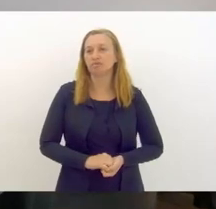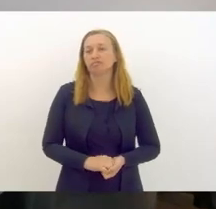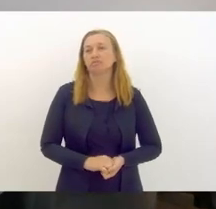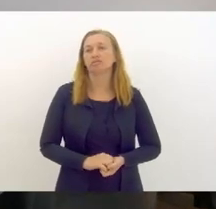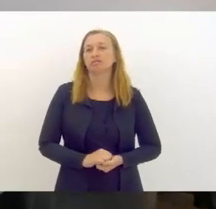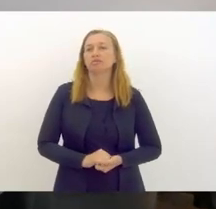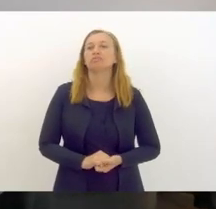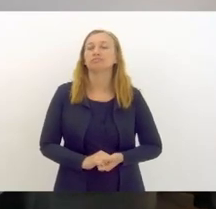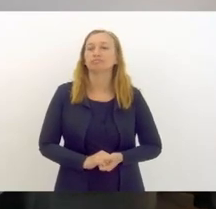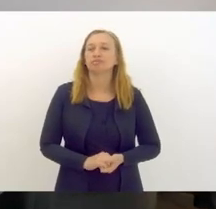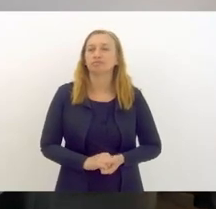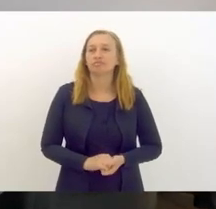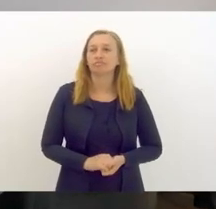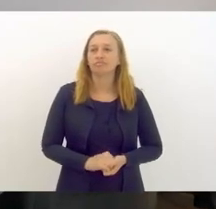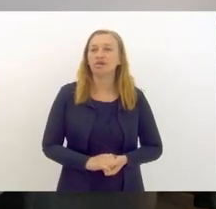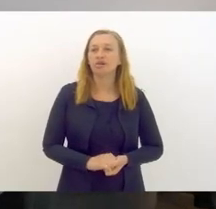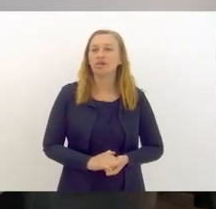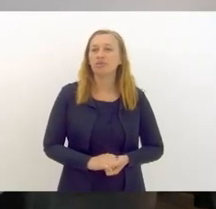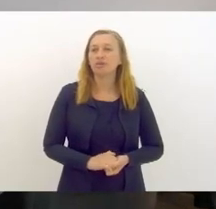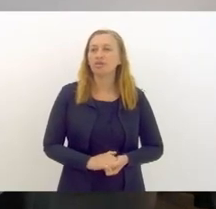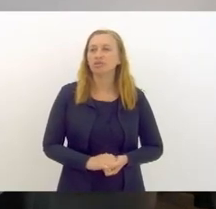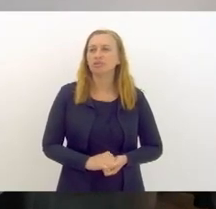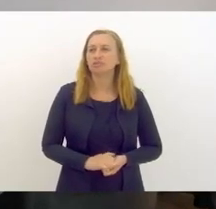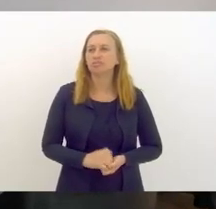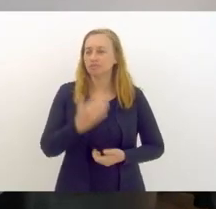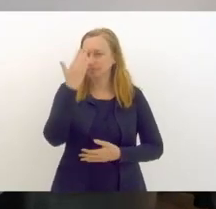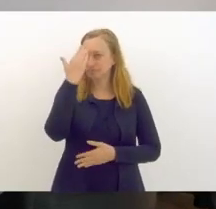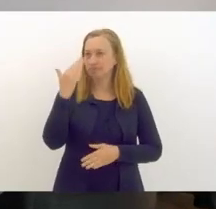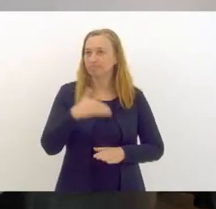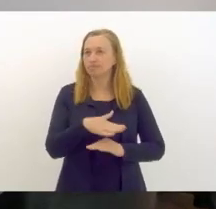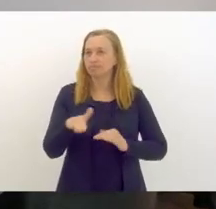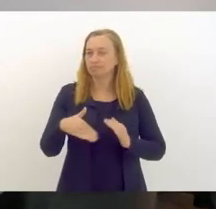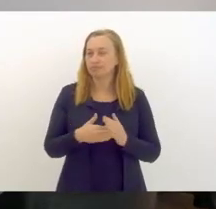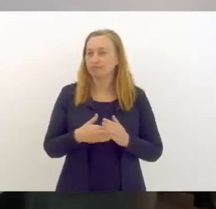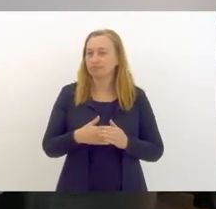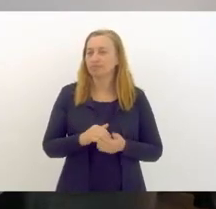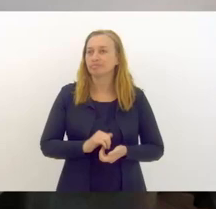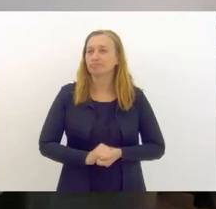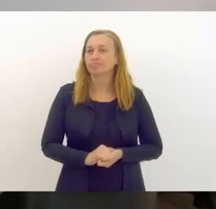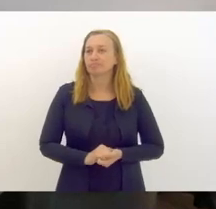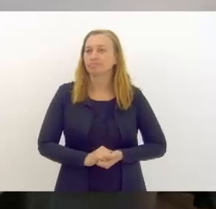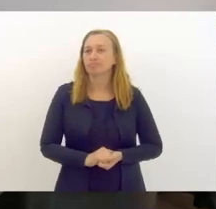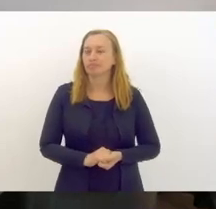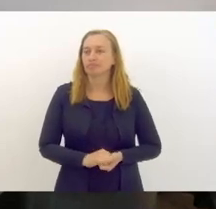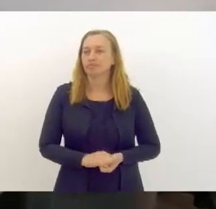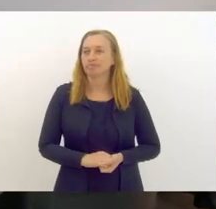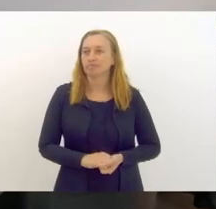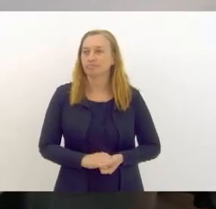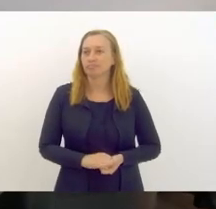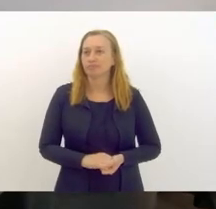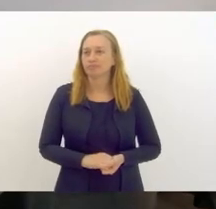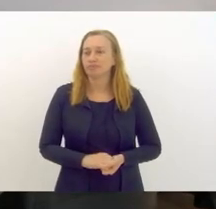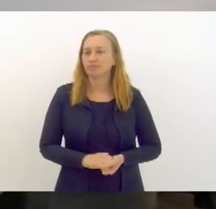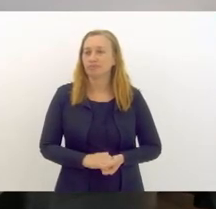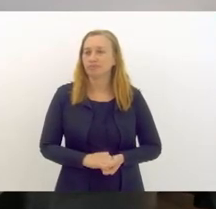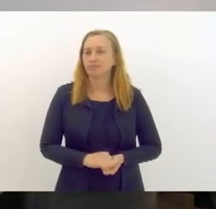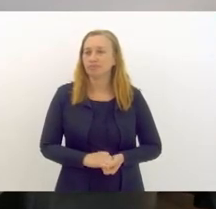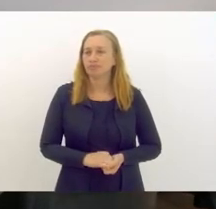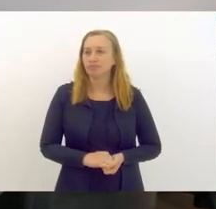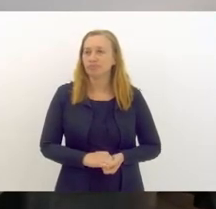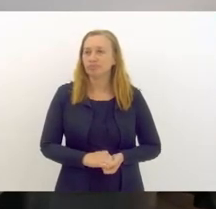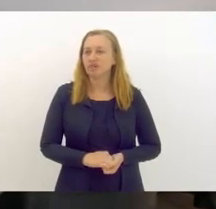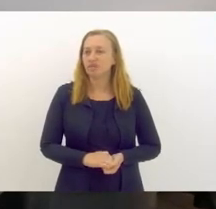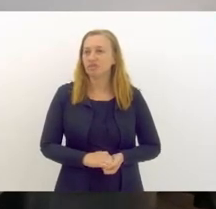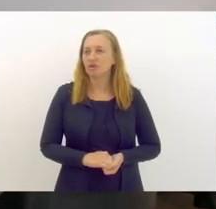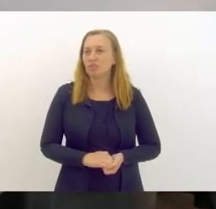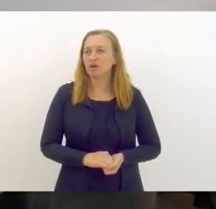Bom dia. Obrigada a todos e todas, né, pela oportunidade, por a gente estar aqui enquanto associação. É sempre bom a gente lembrar que a